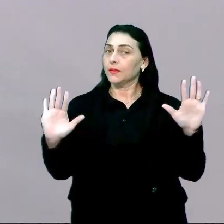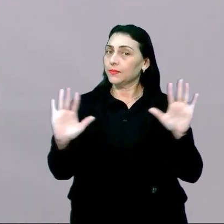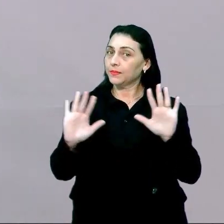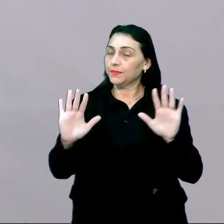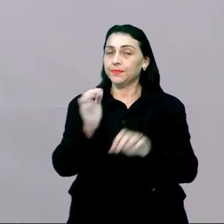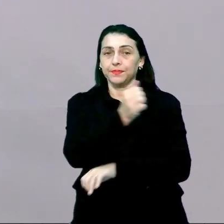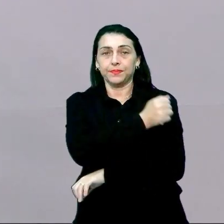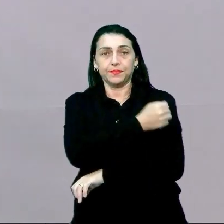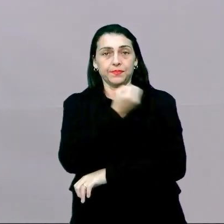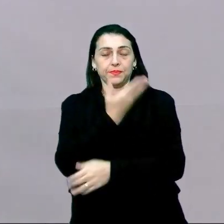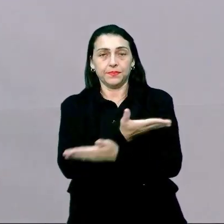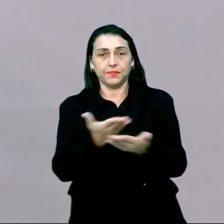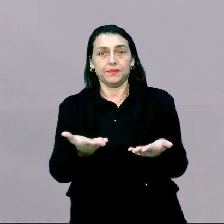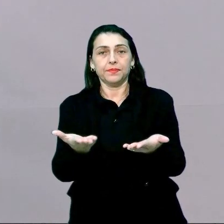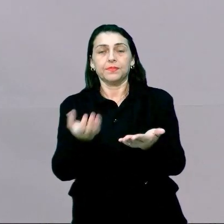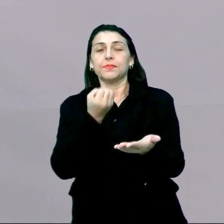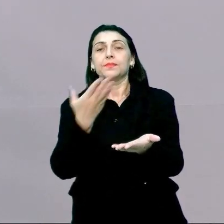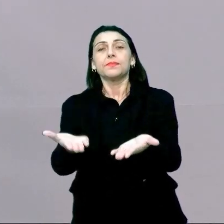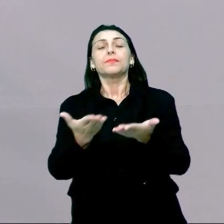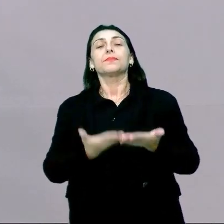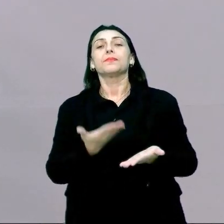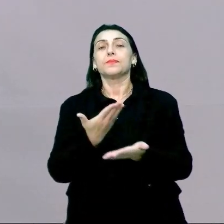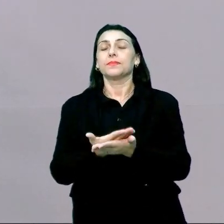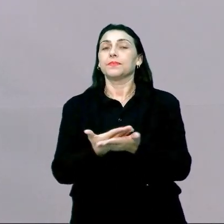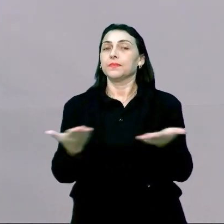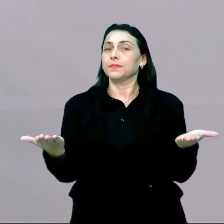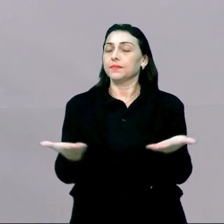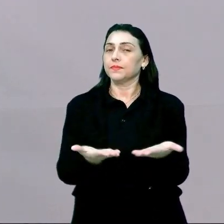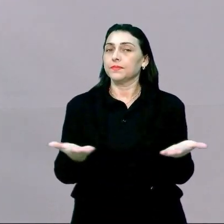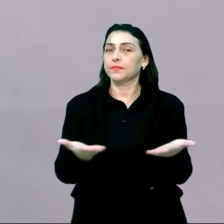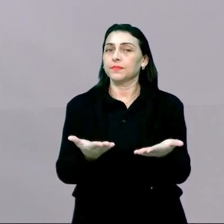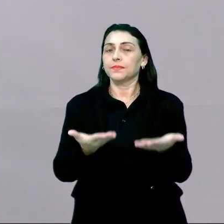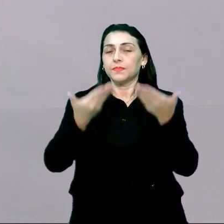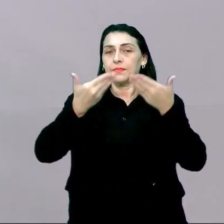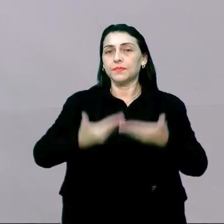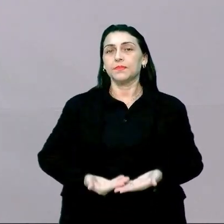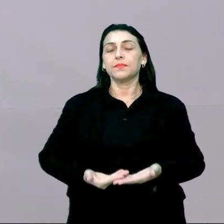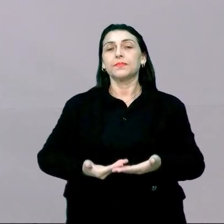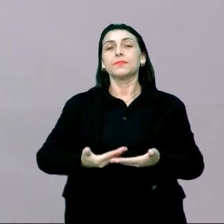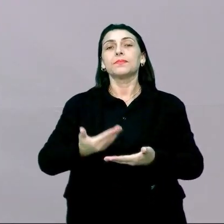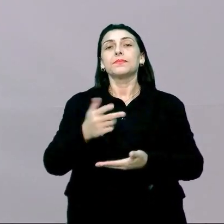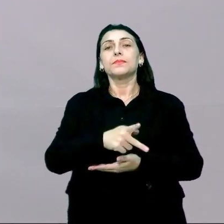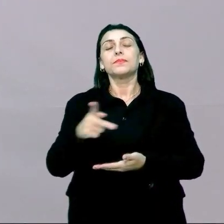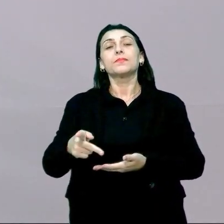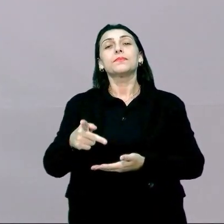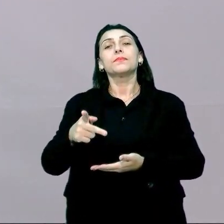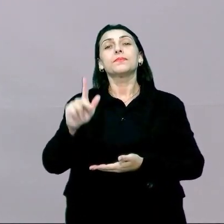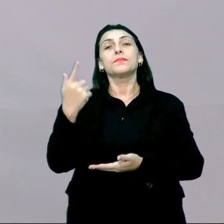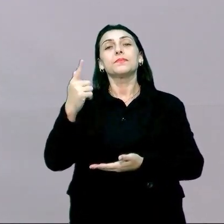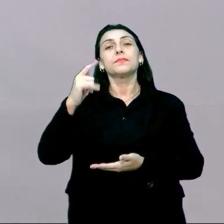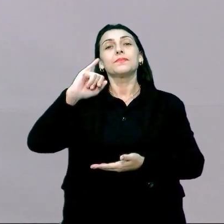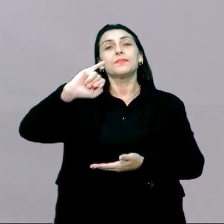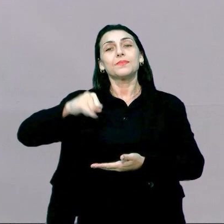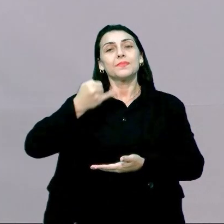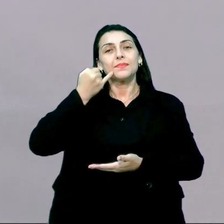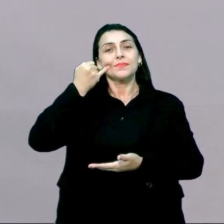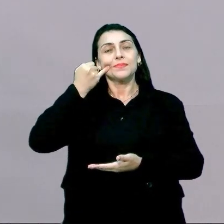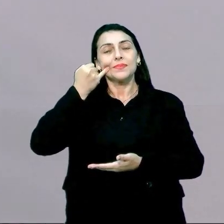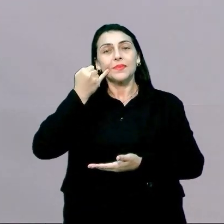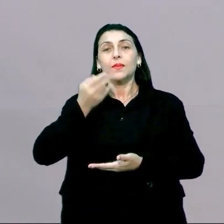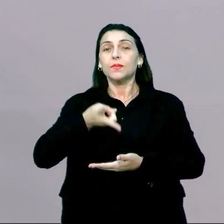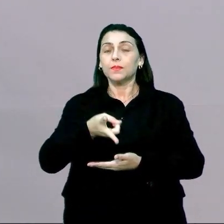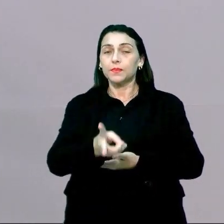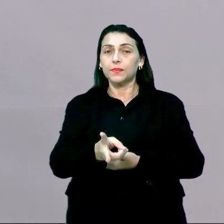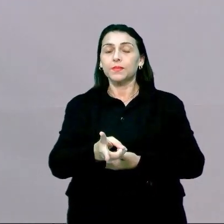Olá, alunos, tudo bem? Sejam todos bem-vindos à nossa aula de hoje. Eu sou a professora de Geografia, Jamaica Kelly, e nós vamos